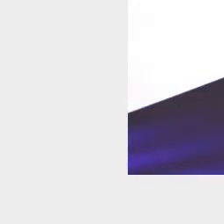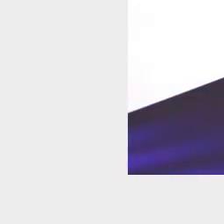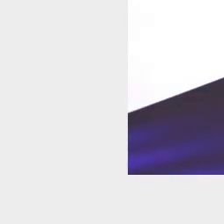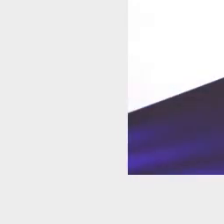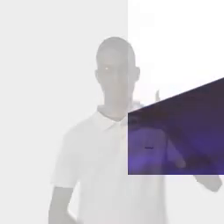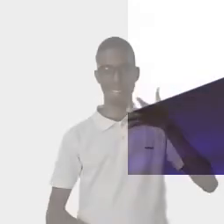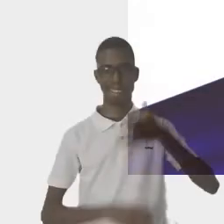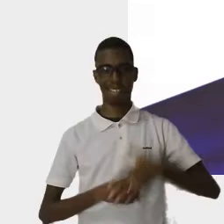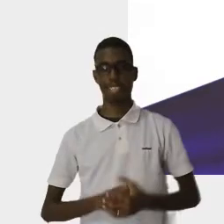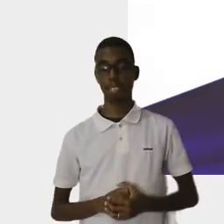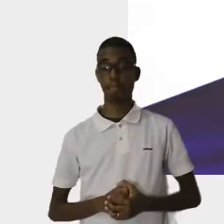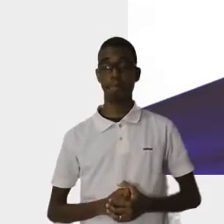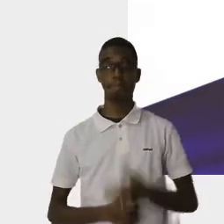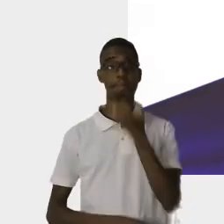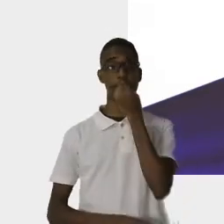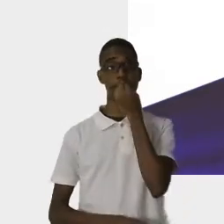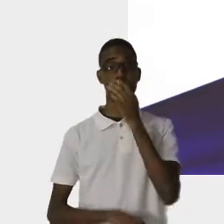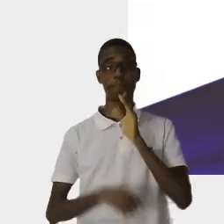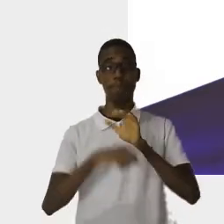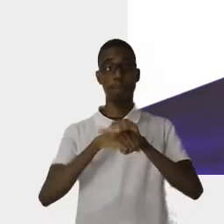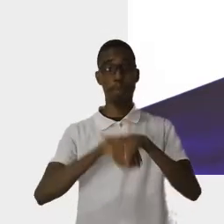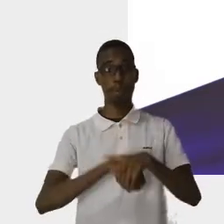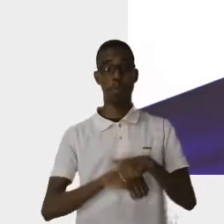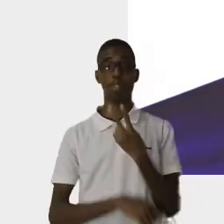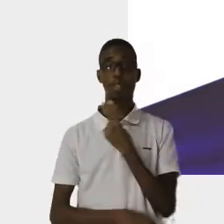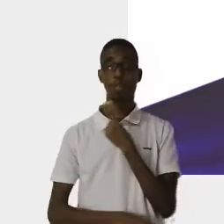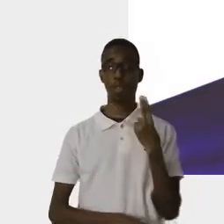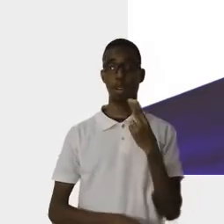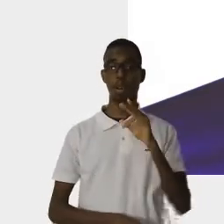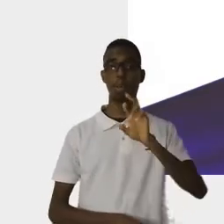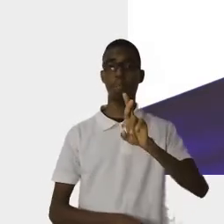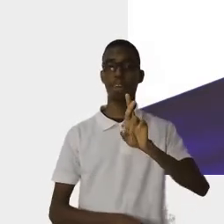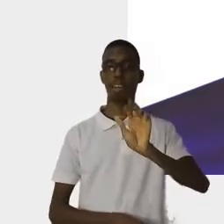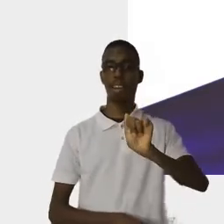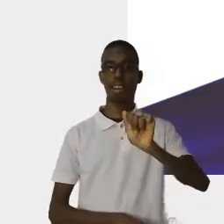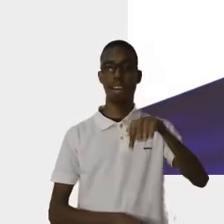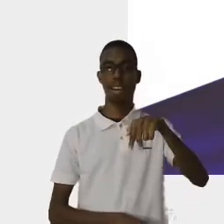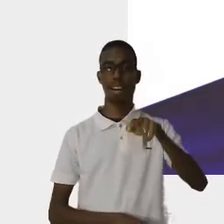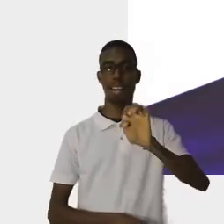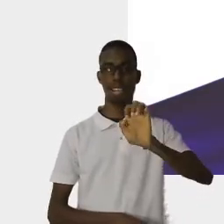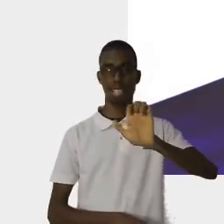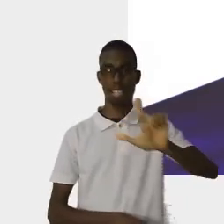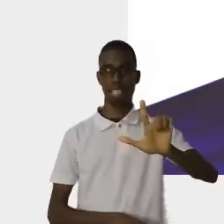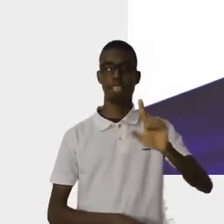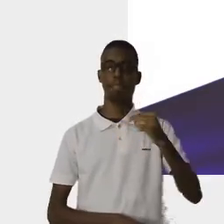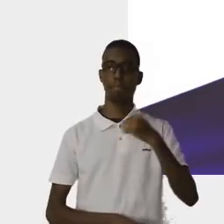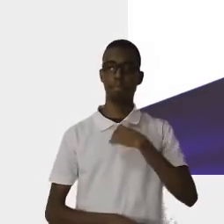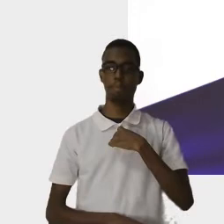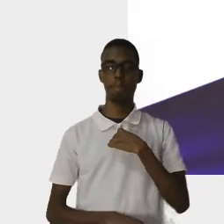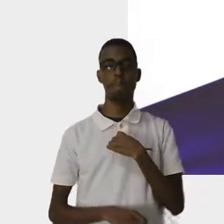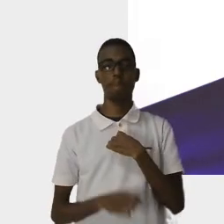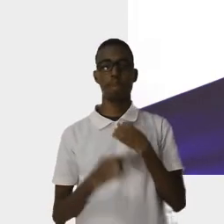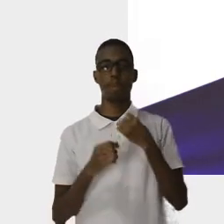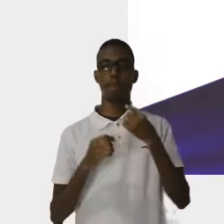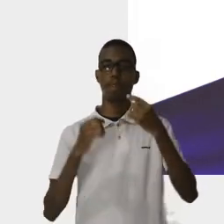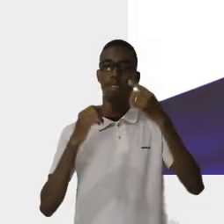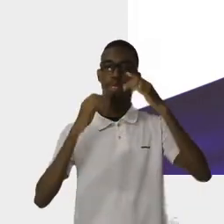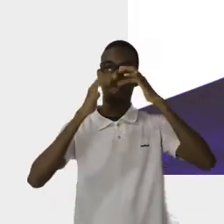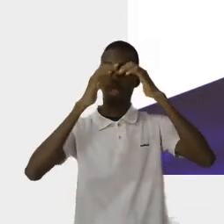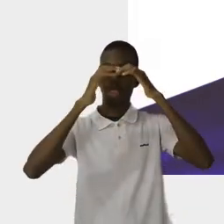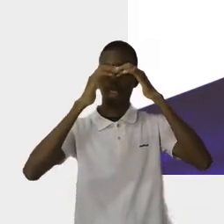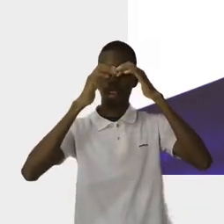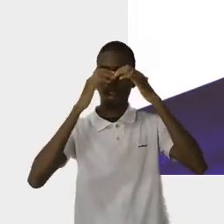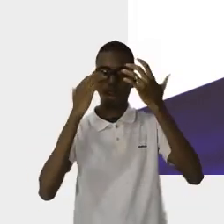Boa noite. Meu nome é Raquel Schlindowein Zanini, eu sou neuropsicóloga do Hospital Universitário da Universidade Federal de Santa